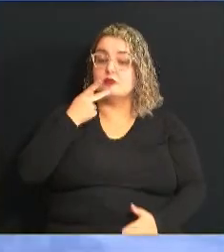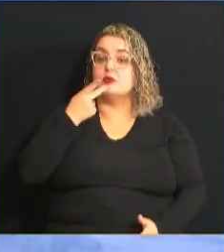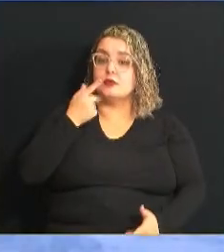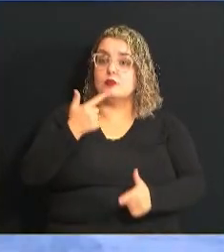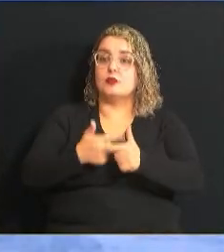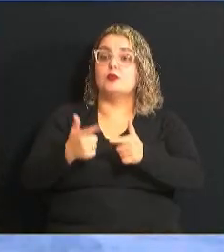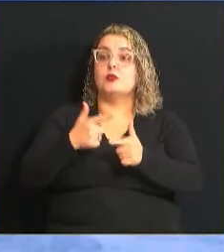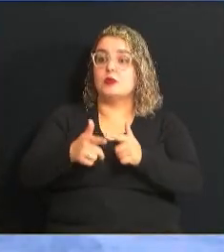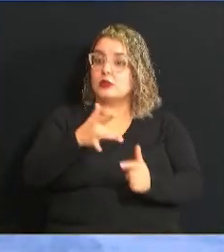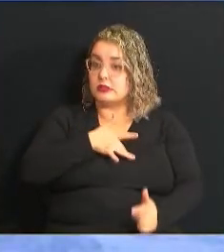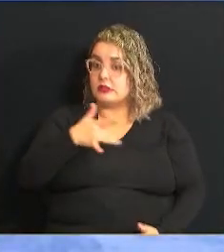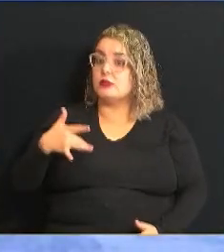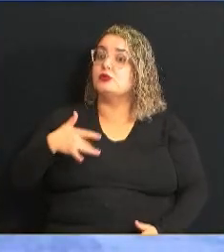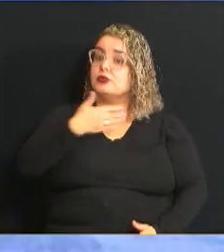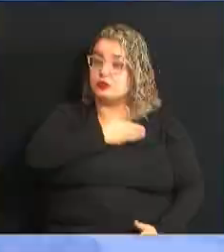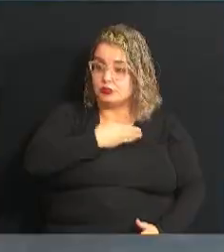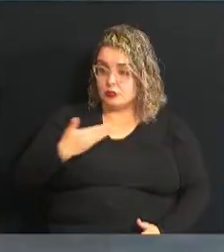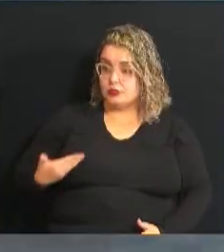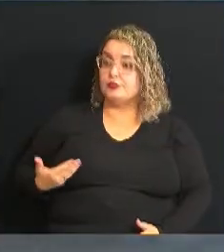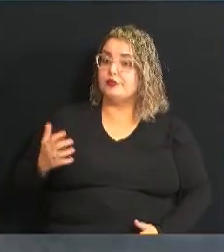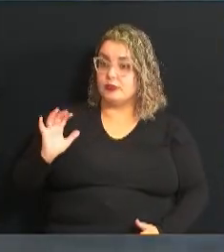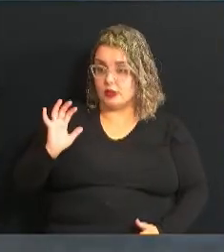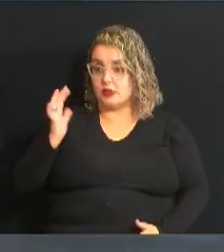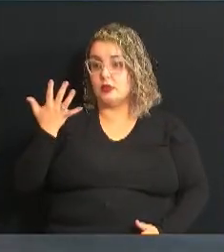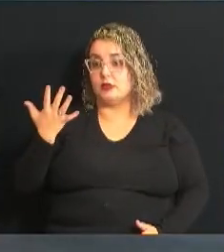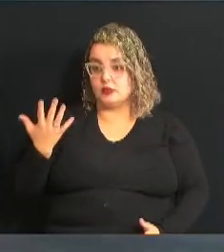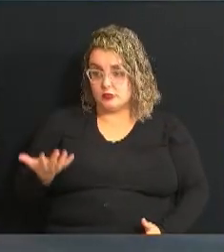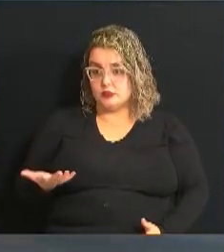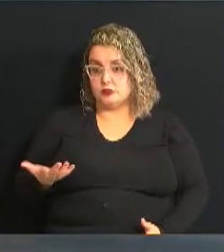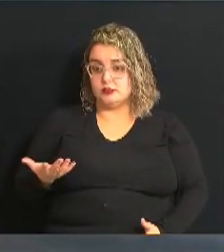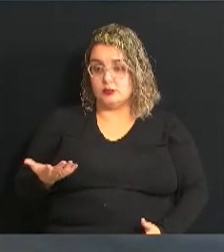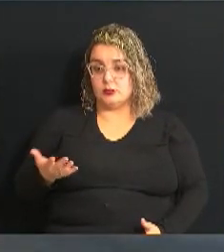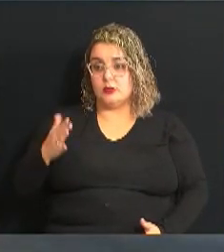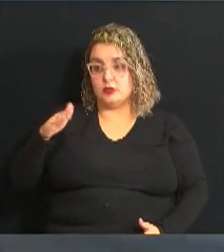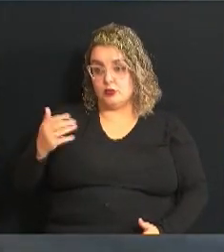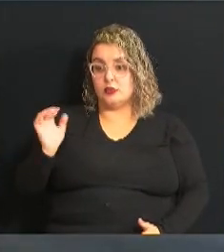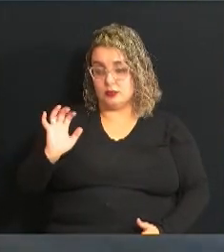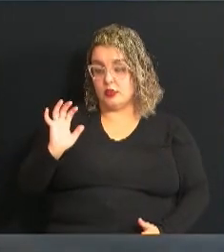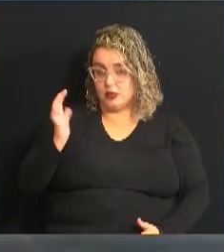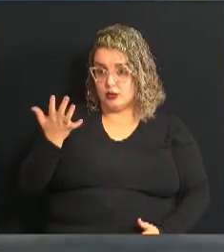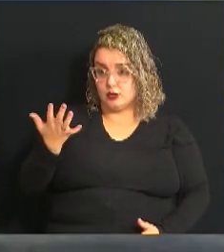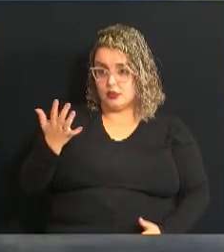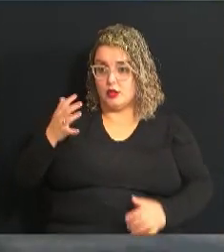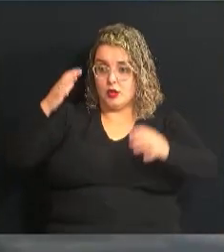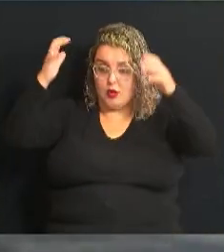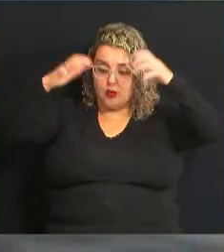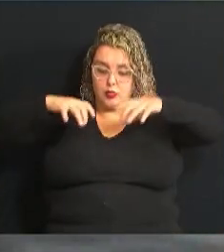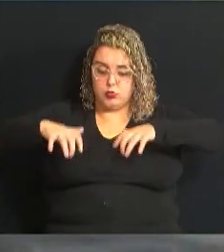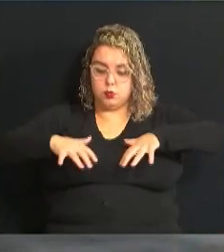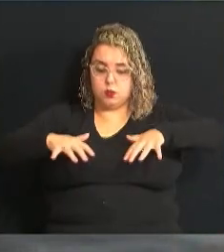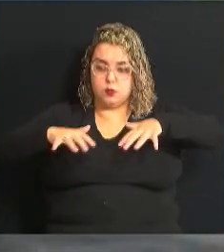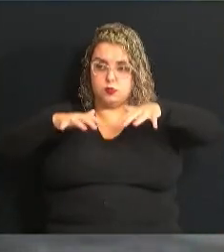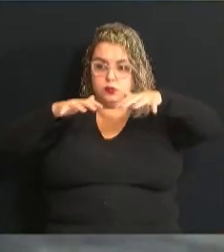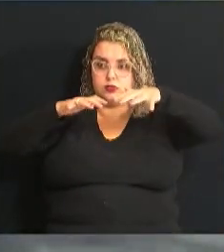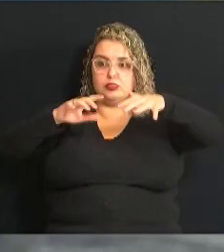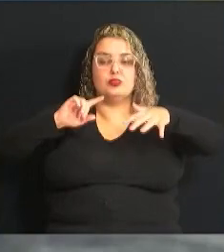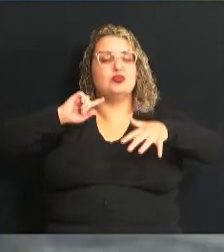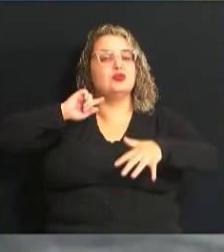saúde pública que isso acaba acarretando. Nas ocasiões que ocorrem essas enchentes, muito